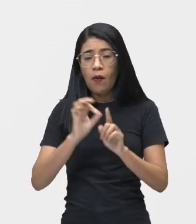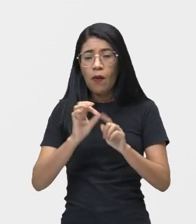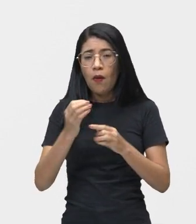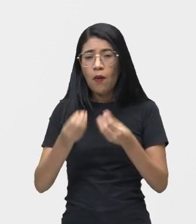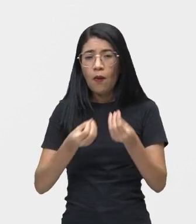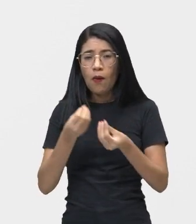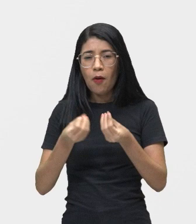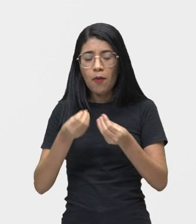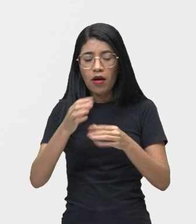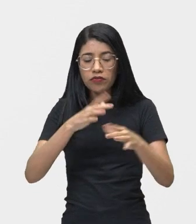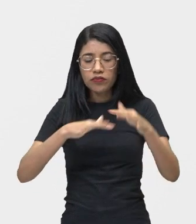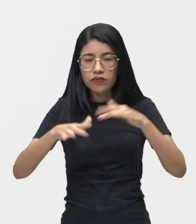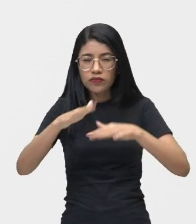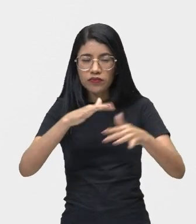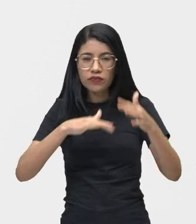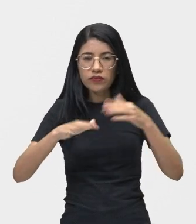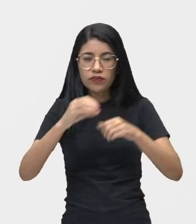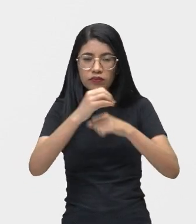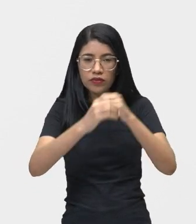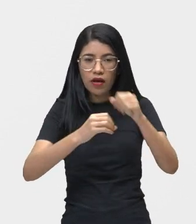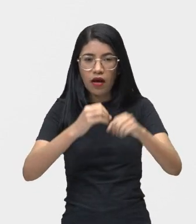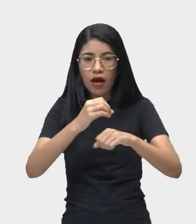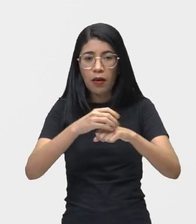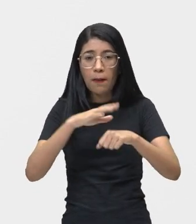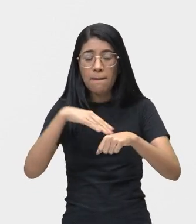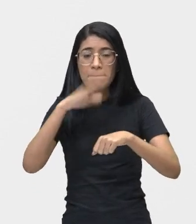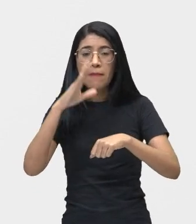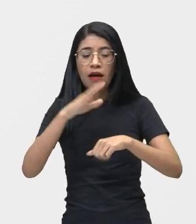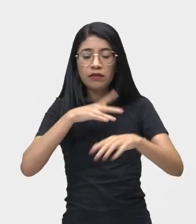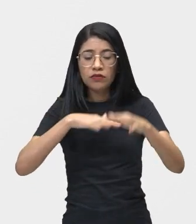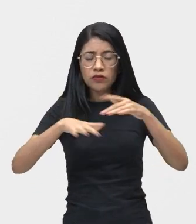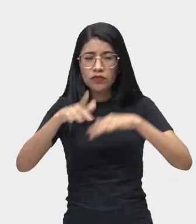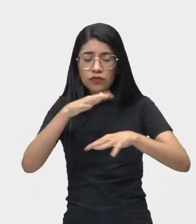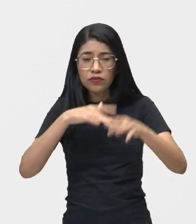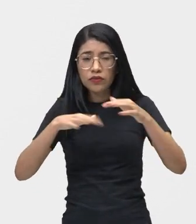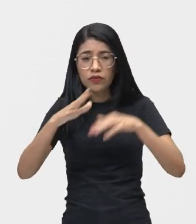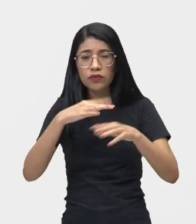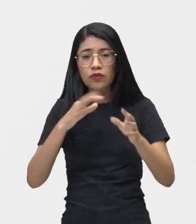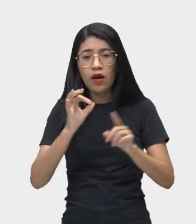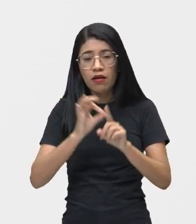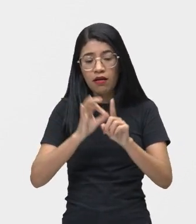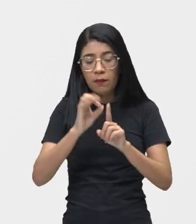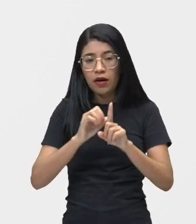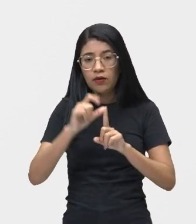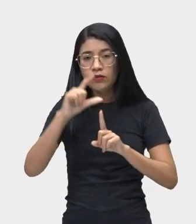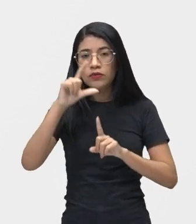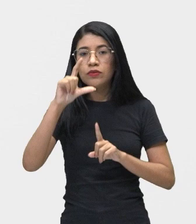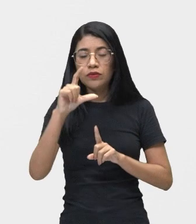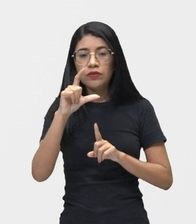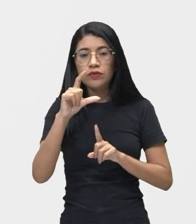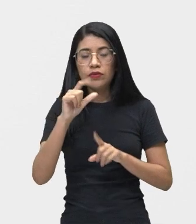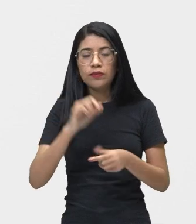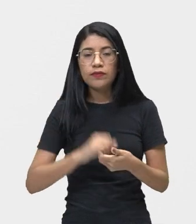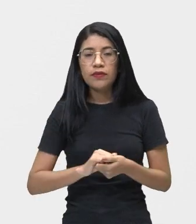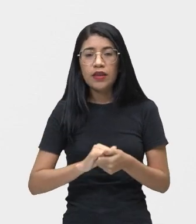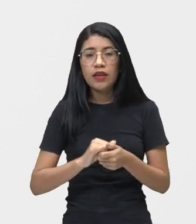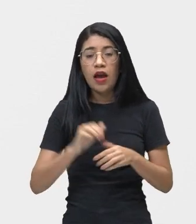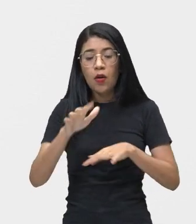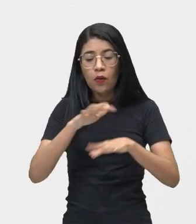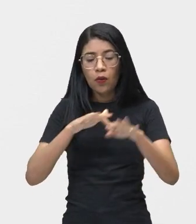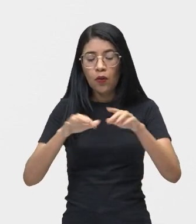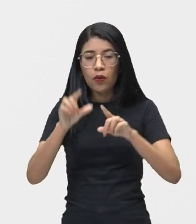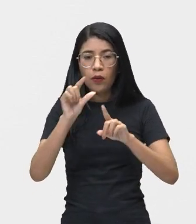agitação das moléculas. Quanto mais agitadas, eu tenho maior temperatura. Quanto menor agitada,